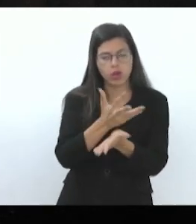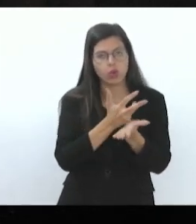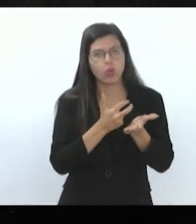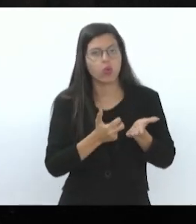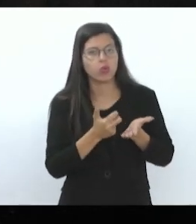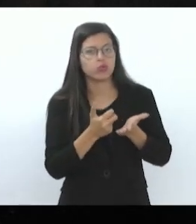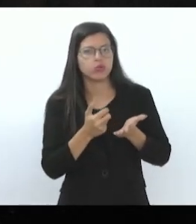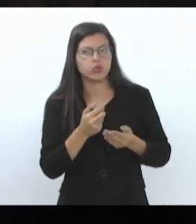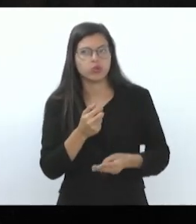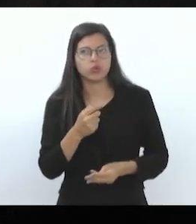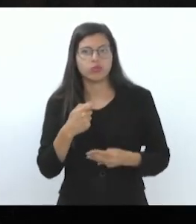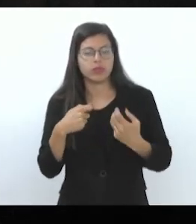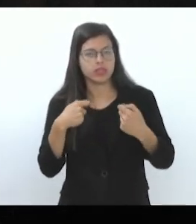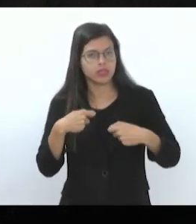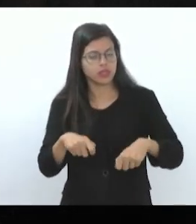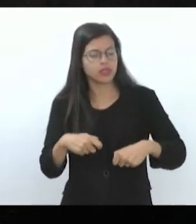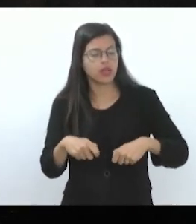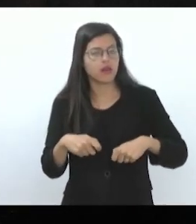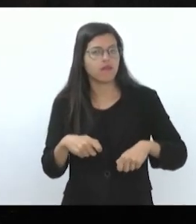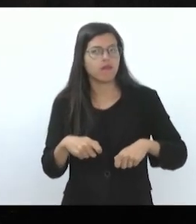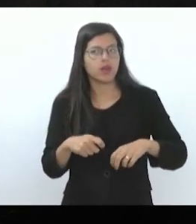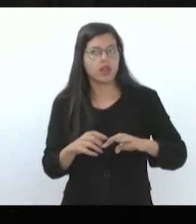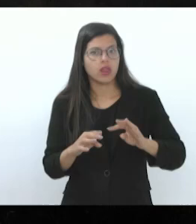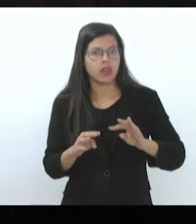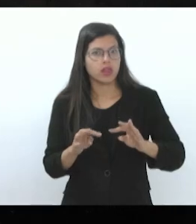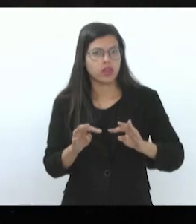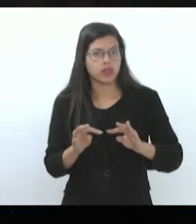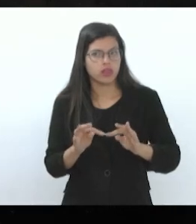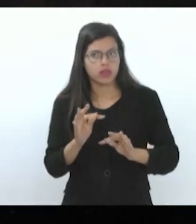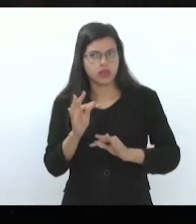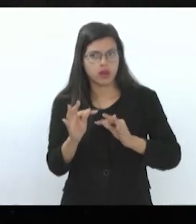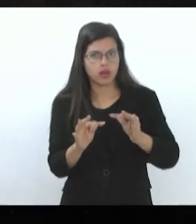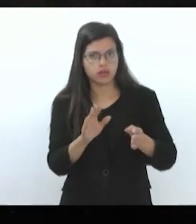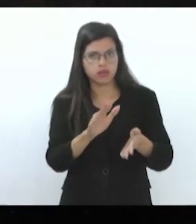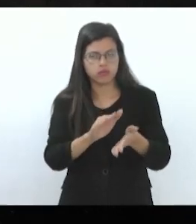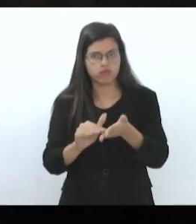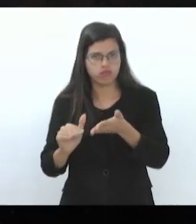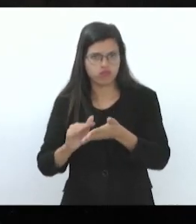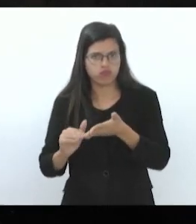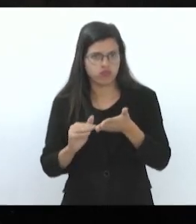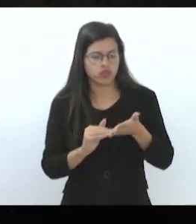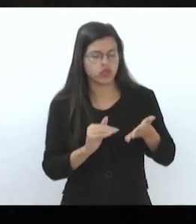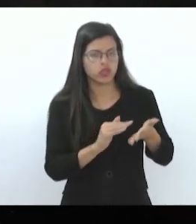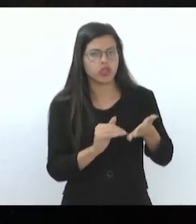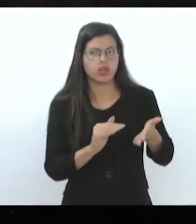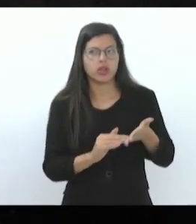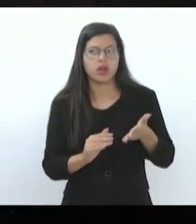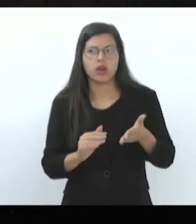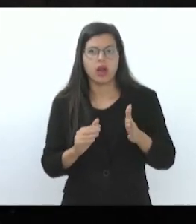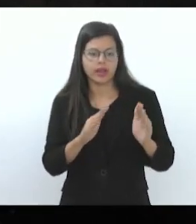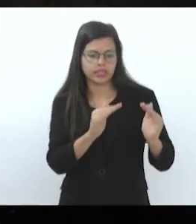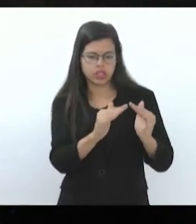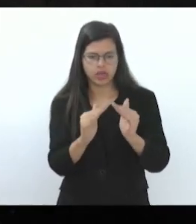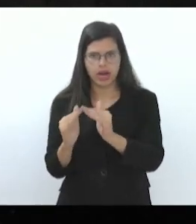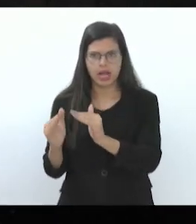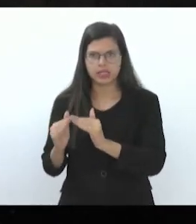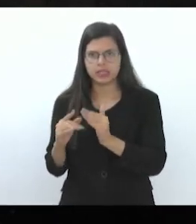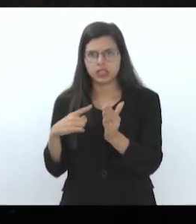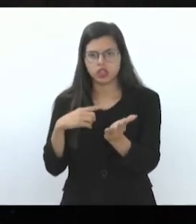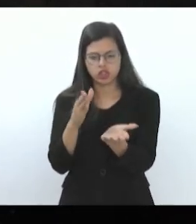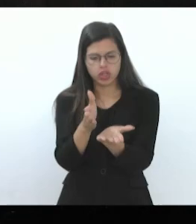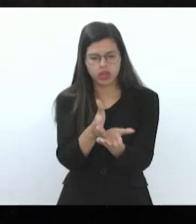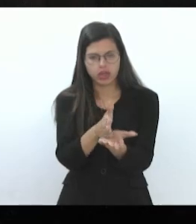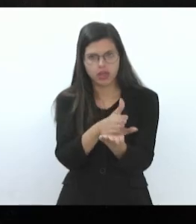deveria tratar da remoção das comunidades que tivessem na faixa. E